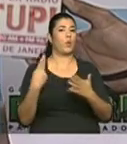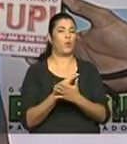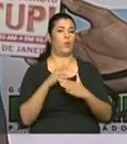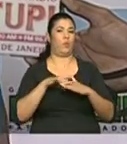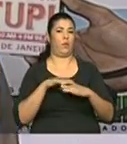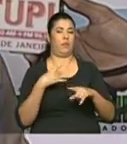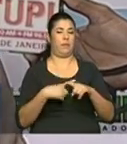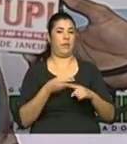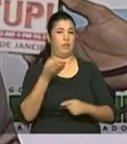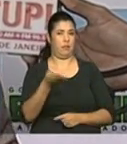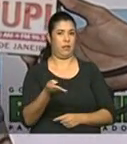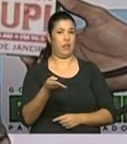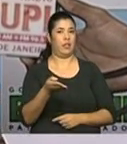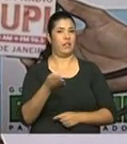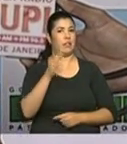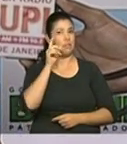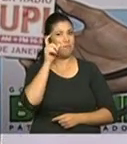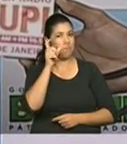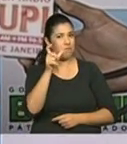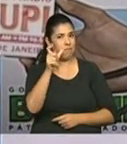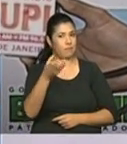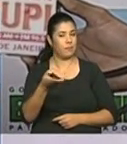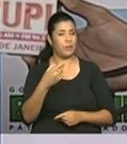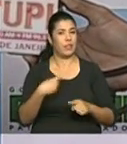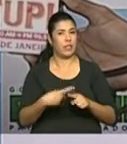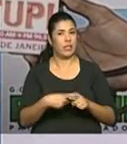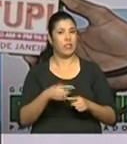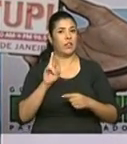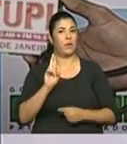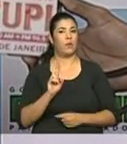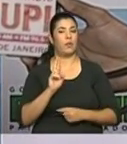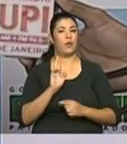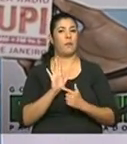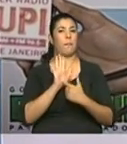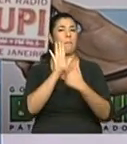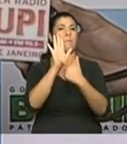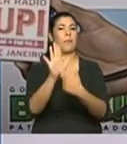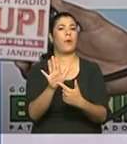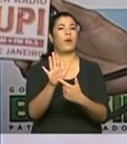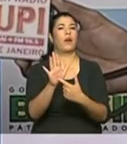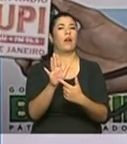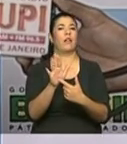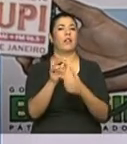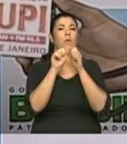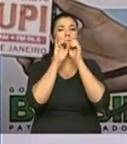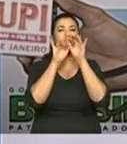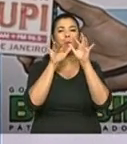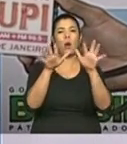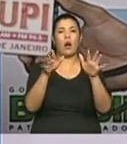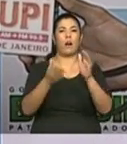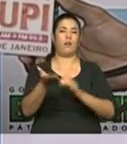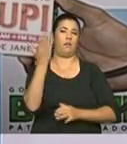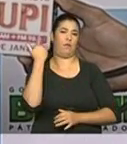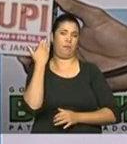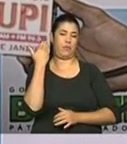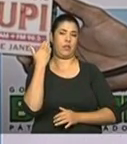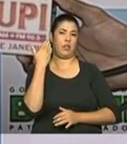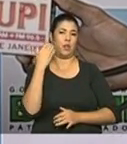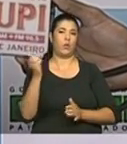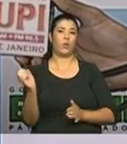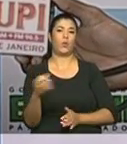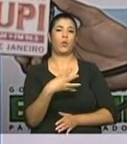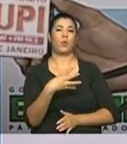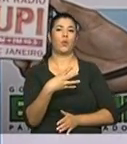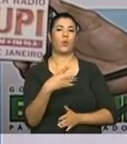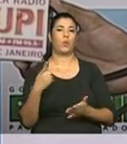nessa situação nos interessa muito. Por quê? Porque ela é reflexo da campanha de detecção de novos casos, que